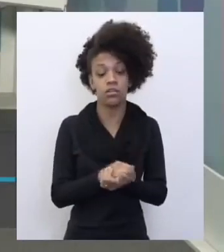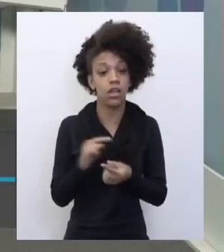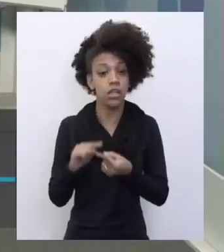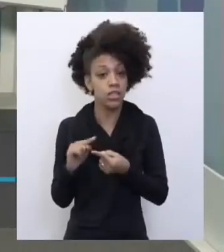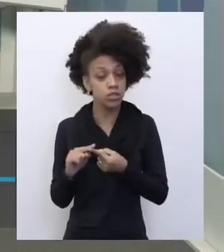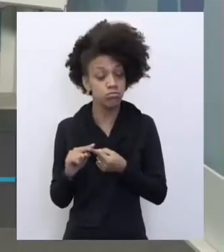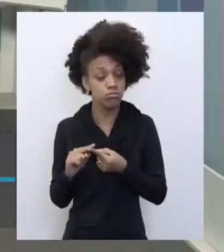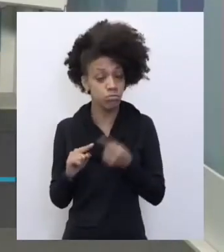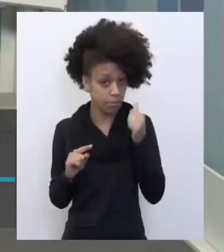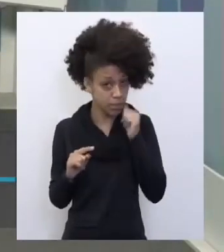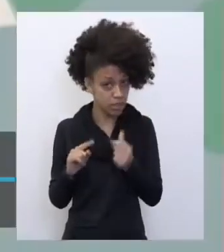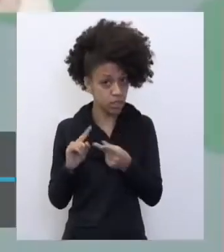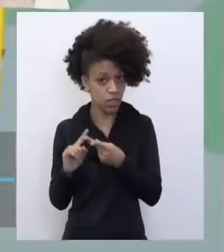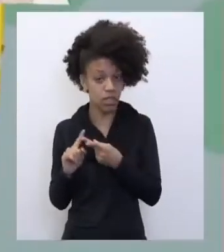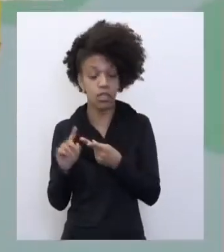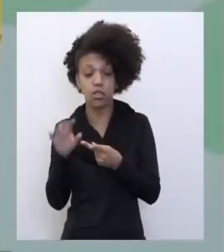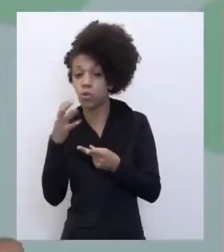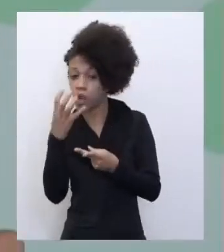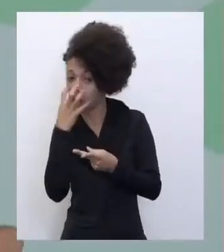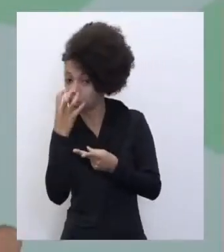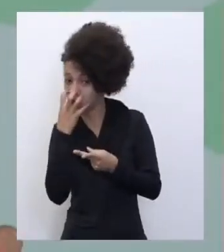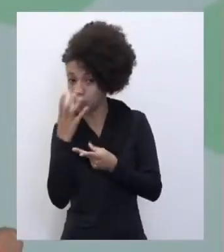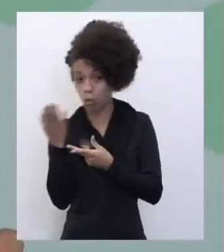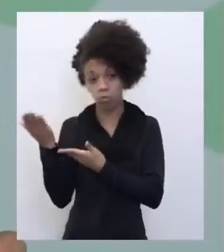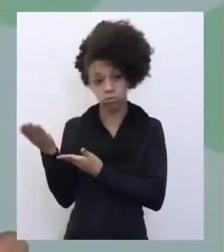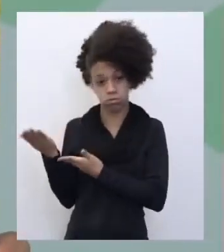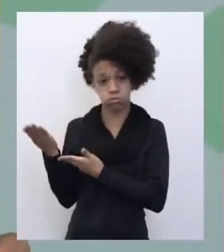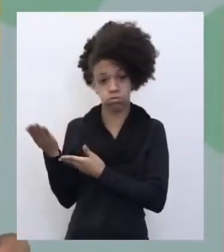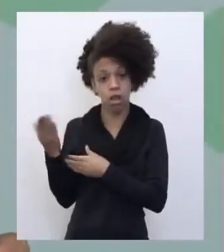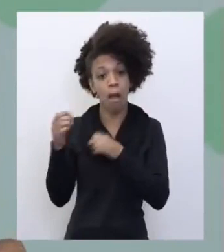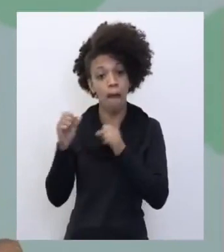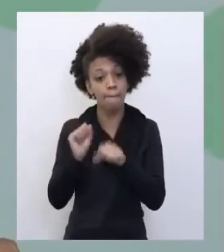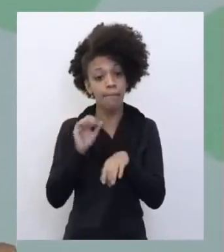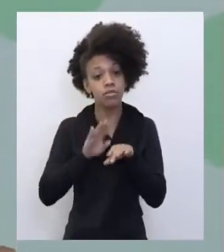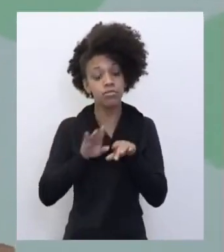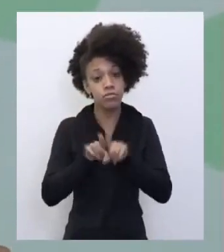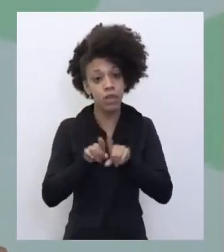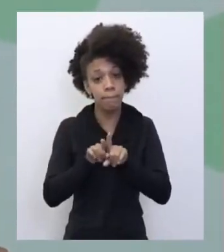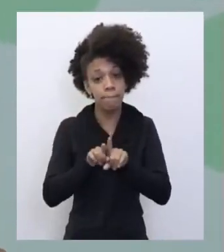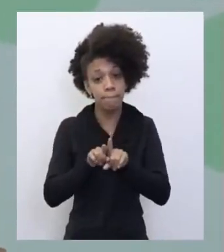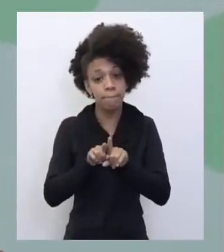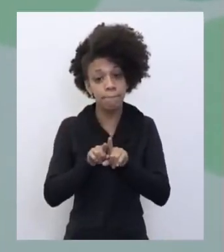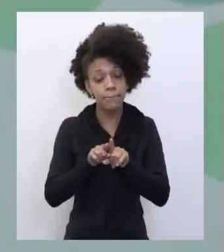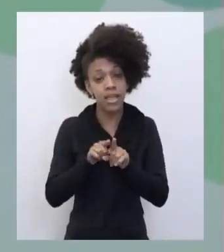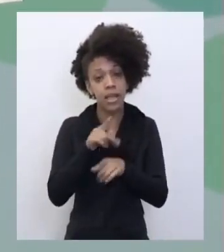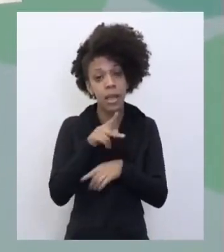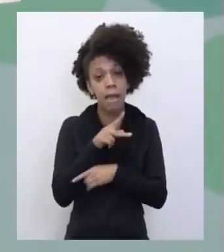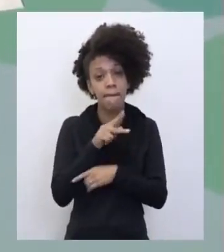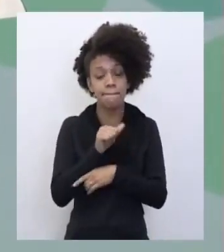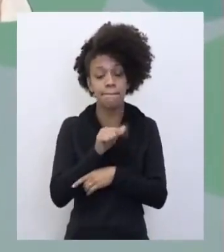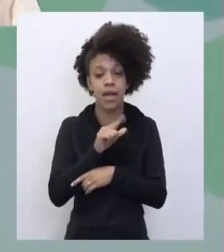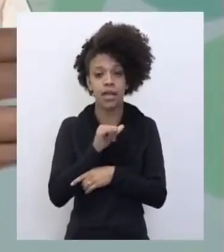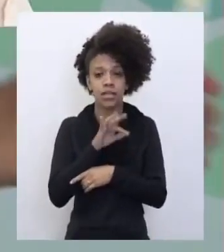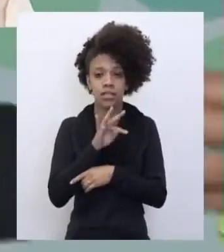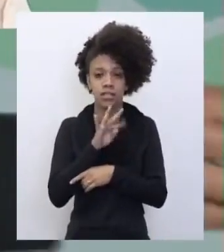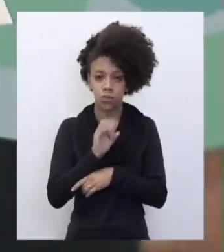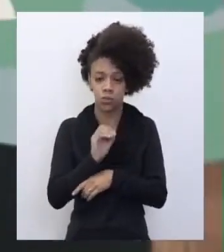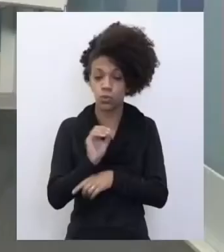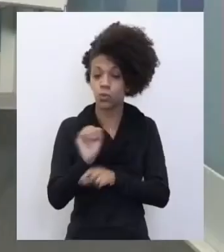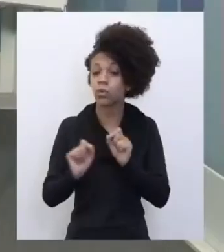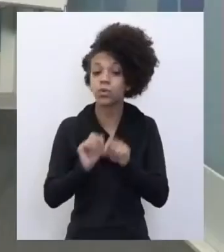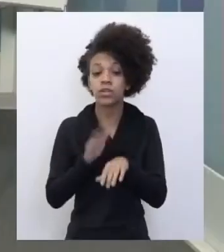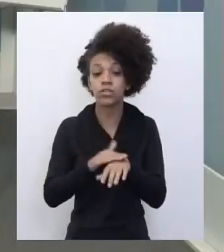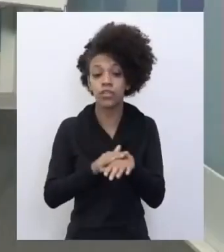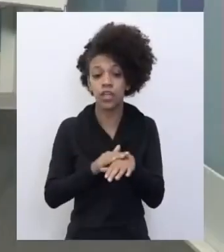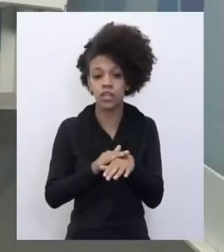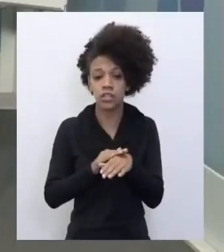um cachorrinho. É, você pode colocar palito, mas eu não tinha palito em casa, turma. E o que que eu fiz?